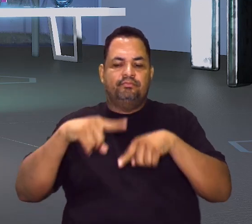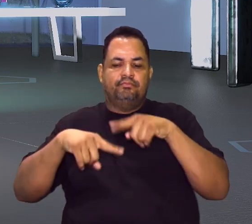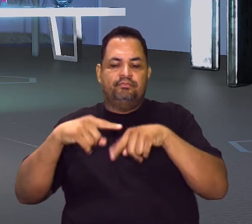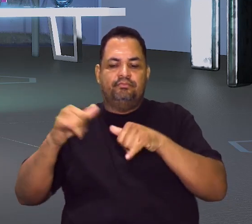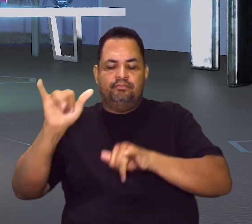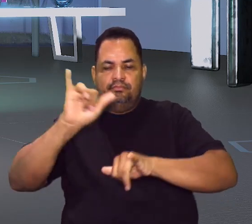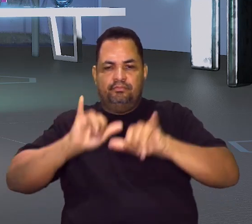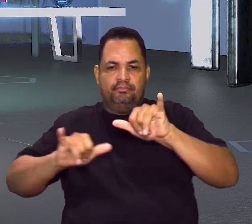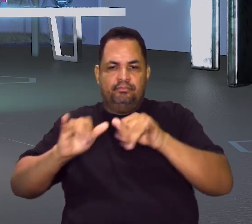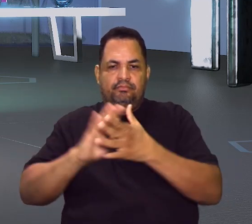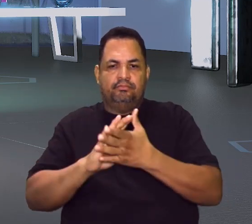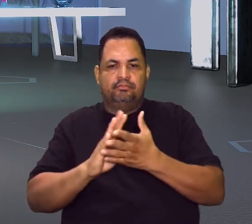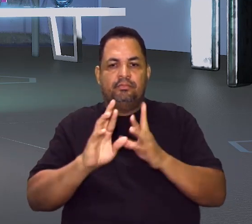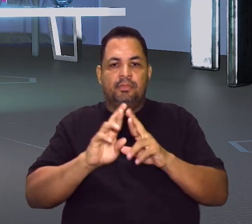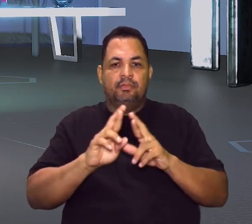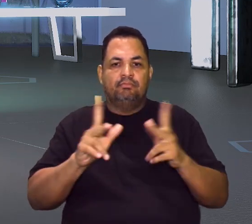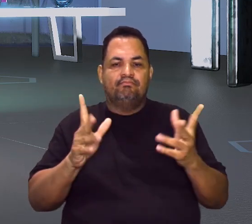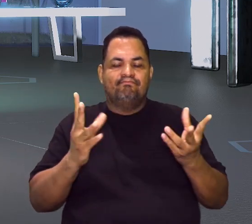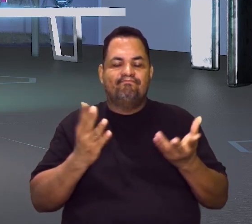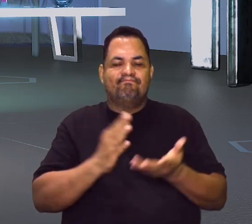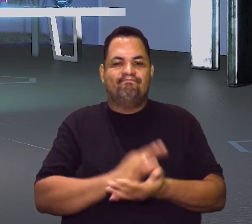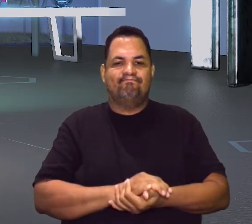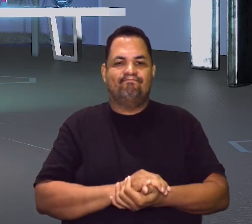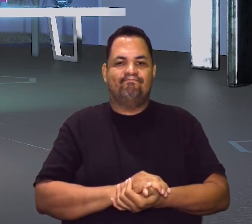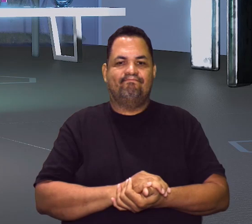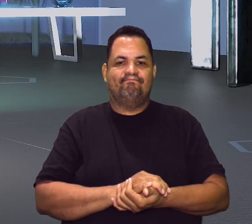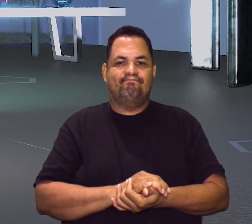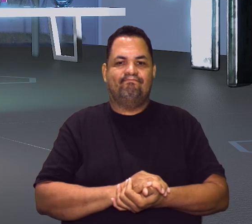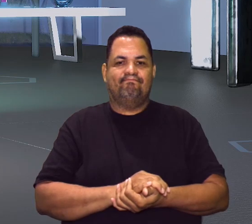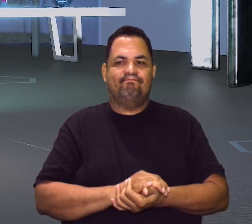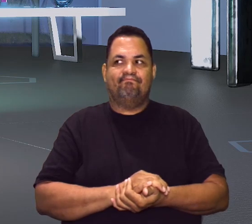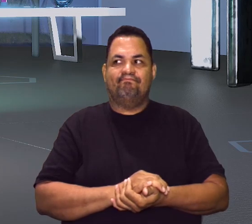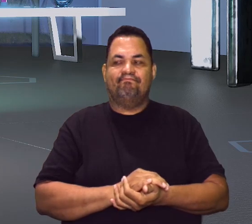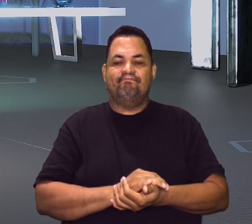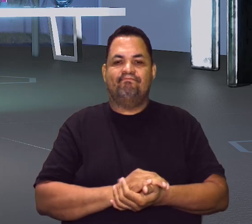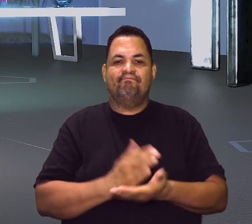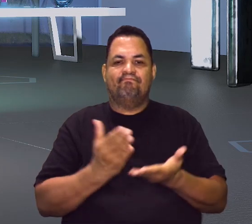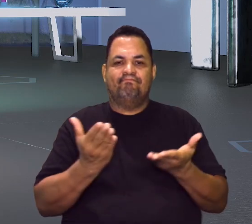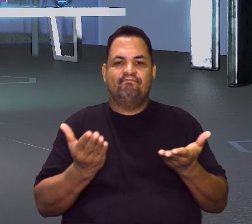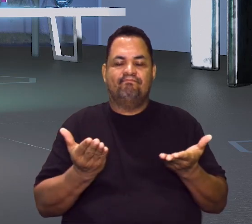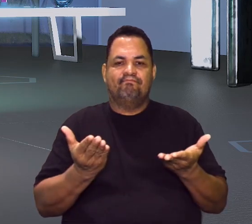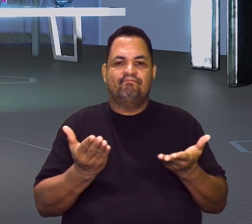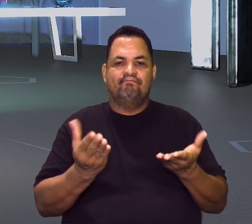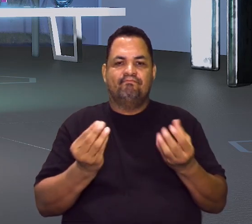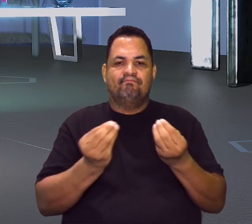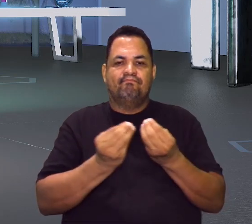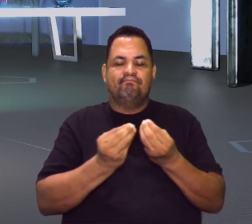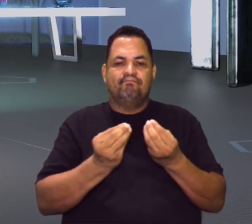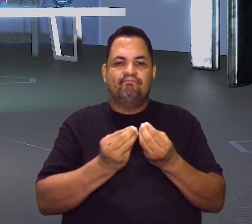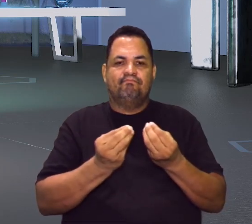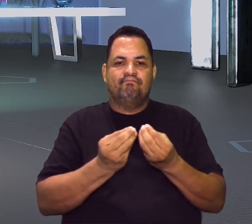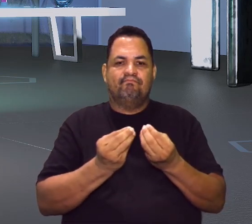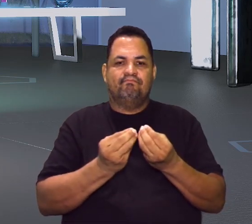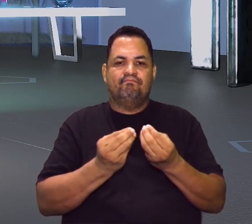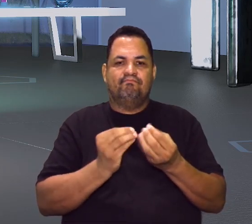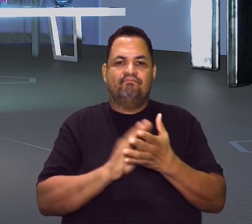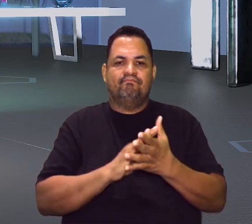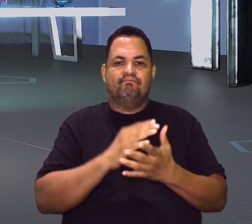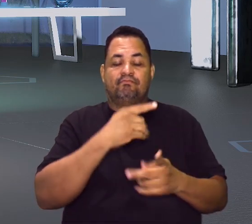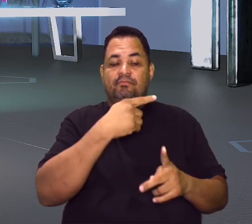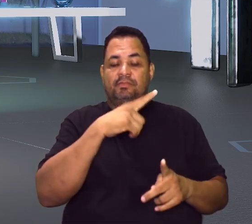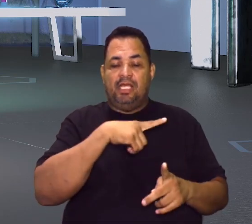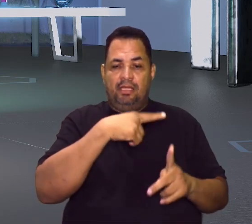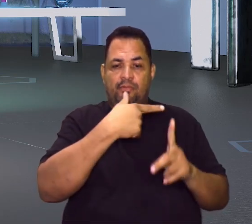aquela molécula são diferentes. Com certeza, a molécula é